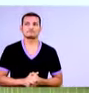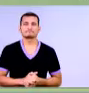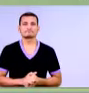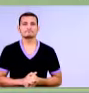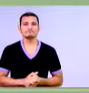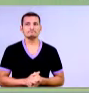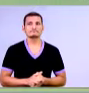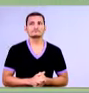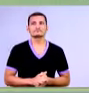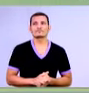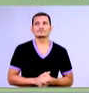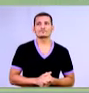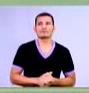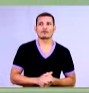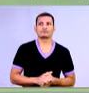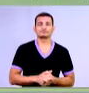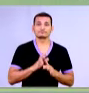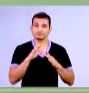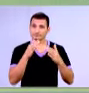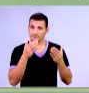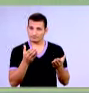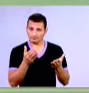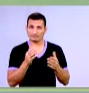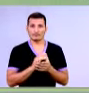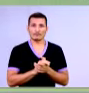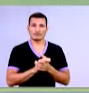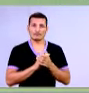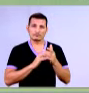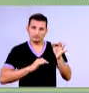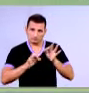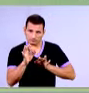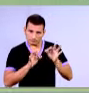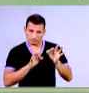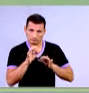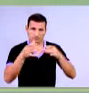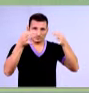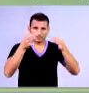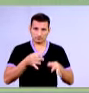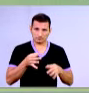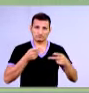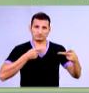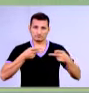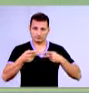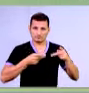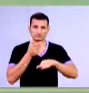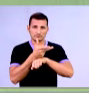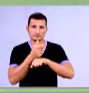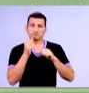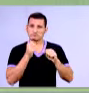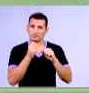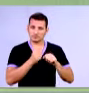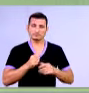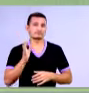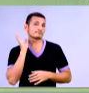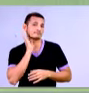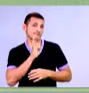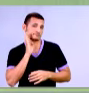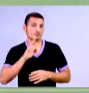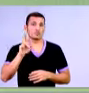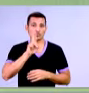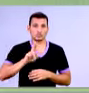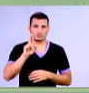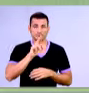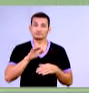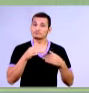aspecto, quando construído de forma correta, projetos multimídias podem ser divertidos e úteis. Se